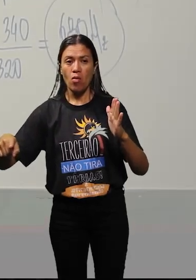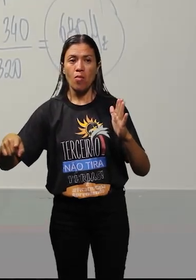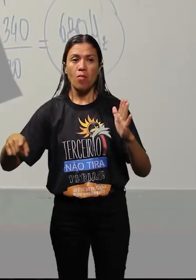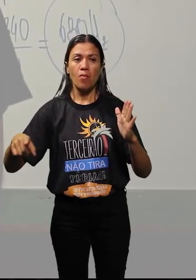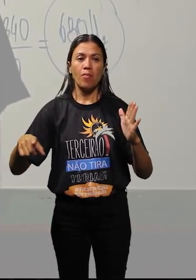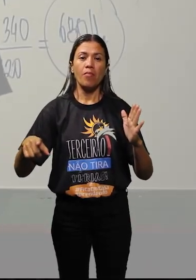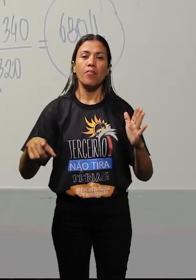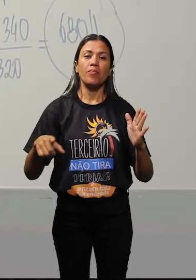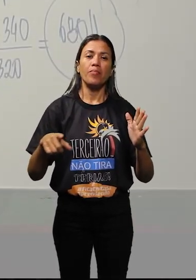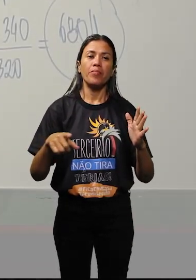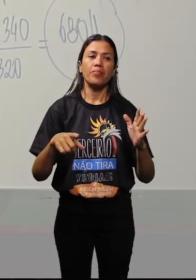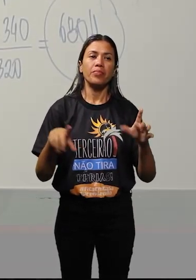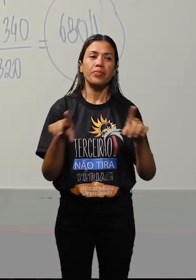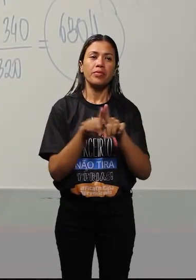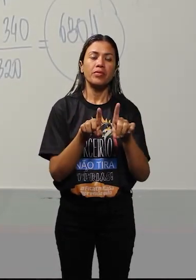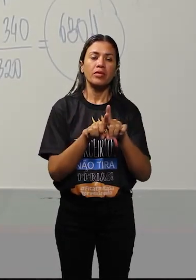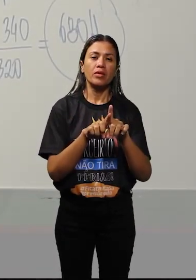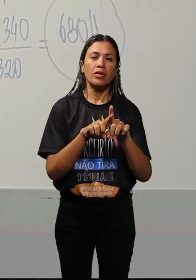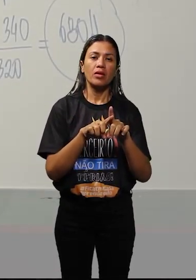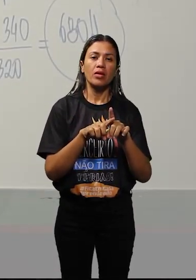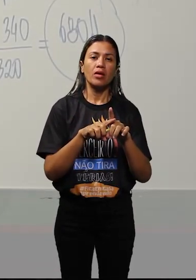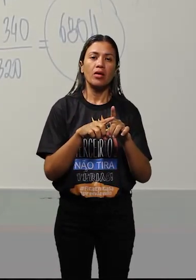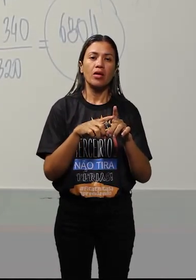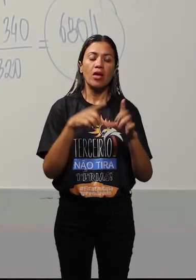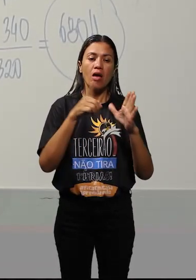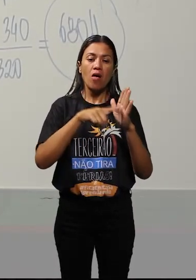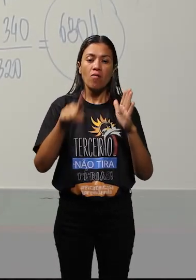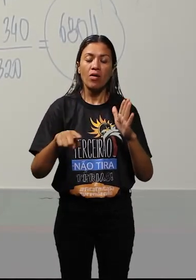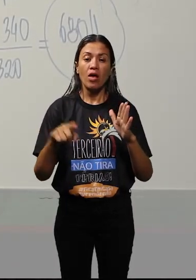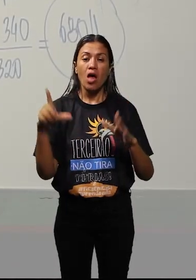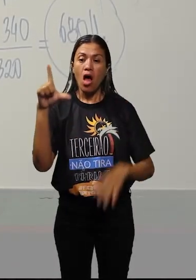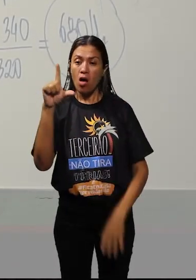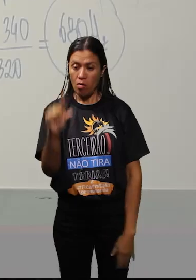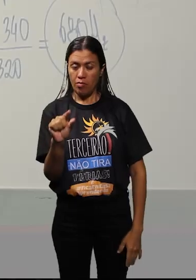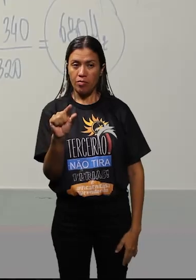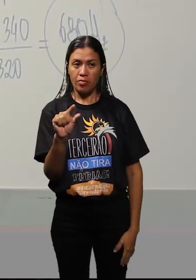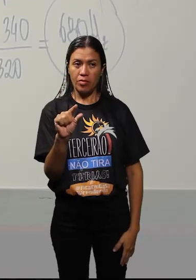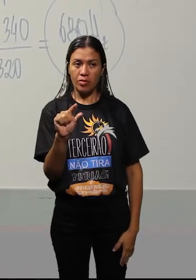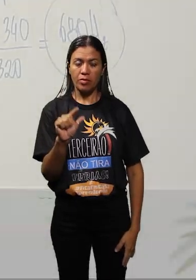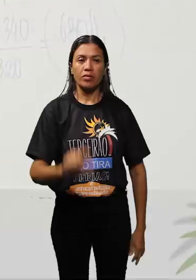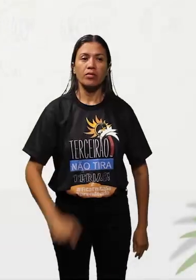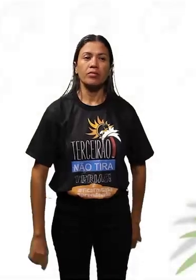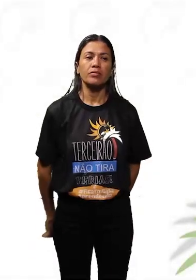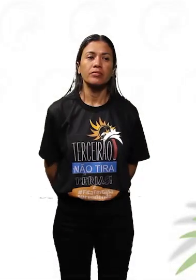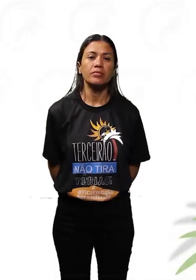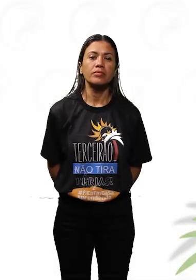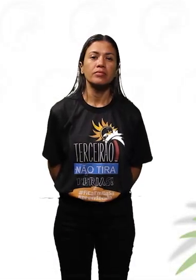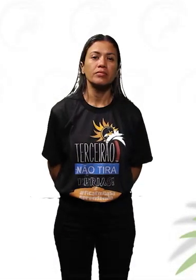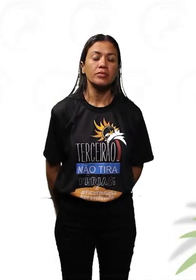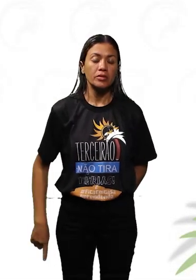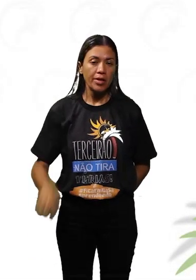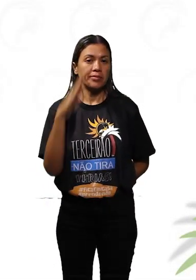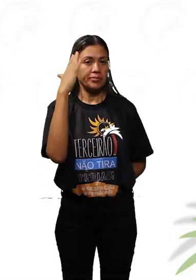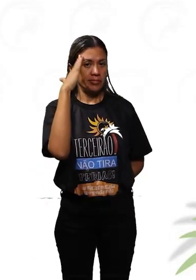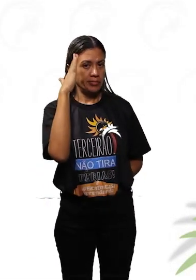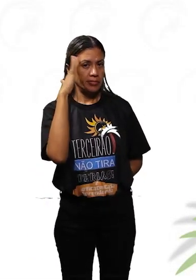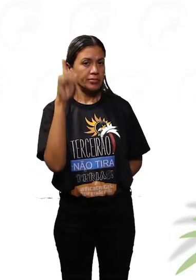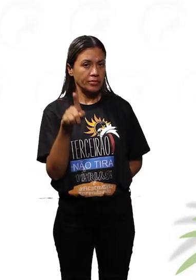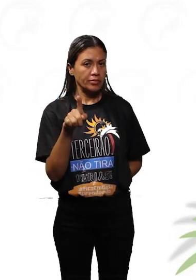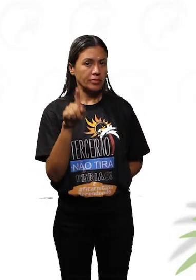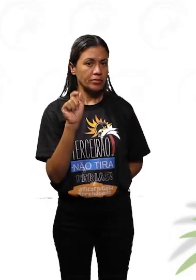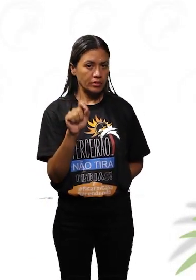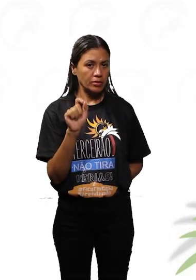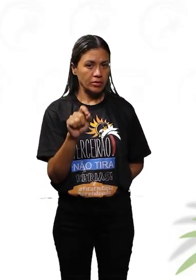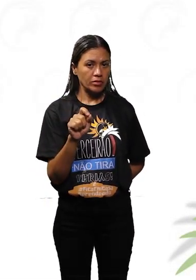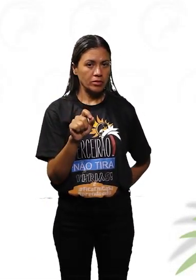Tudo o que eu falei para vocês está no material, está no slide, tudo explicadinho para vocês. Ó. Eu coloquei aqui, ó, observador em repouso. No meu exemplo aqui,